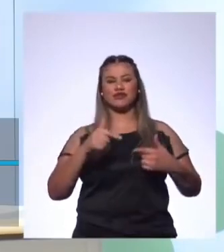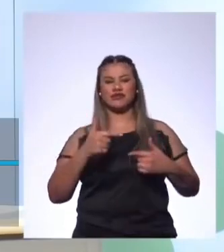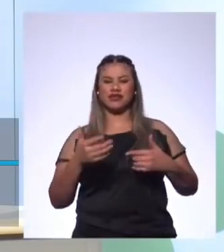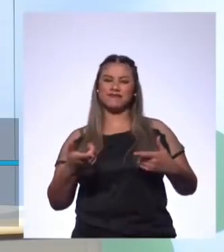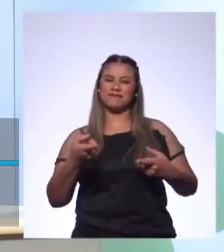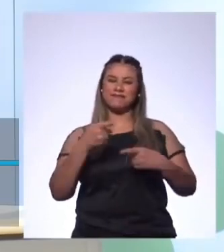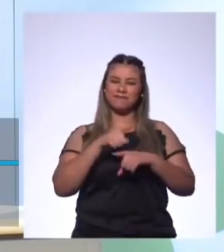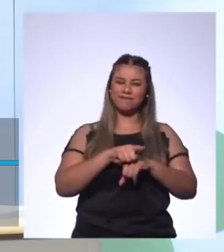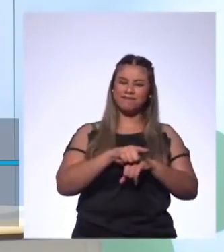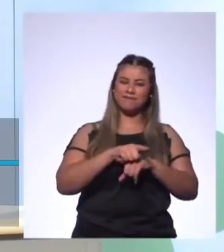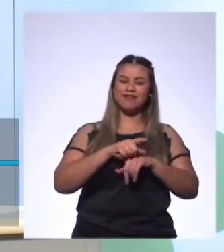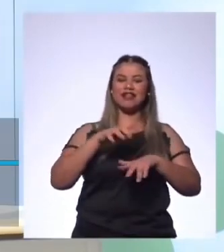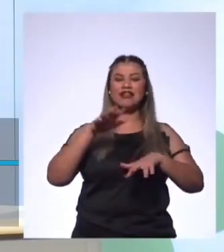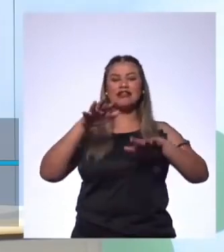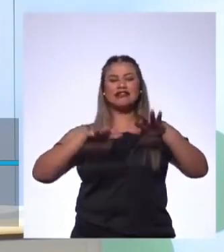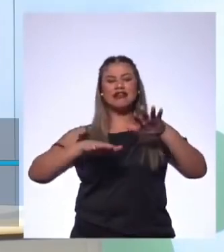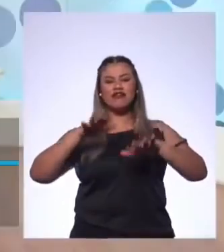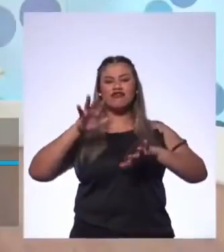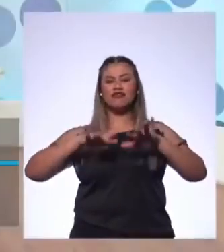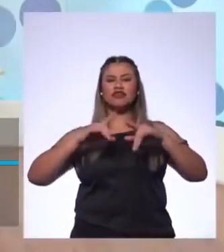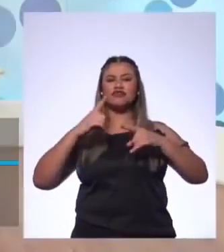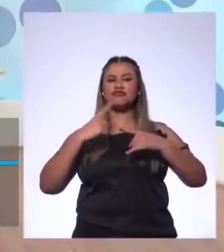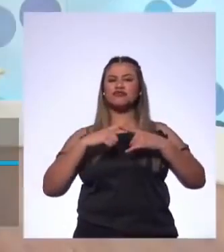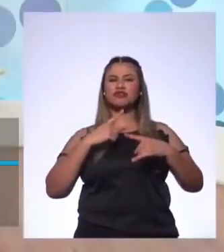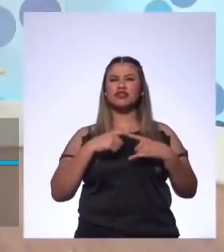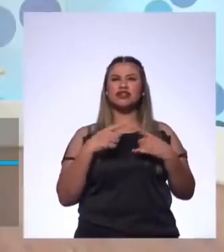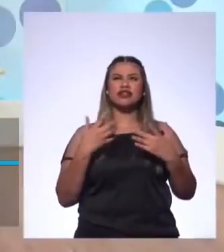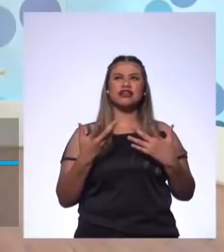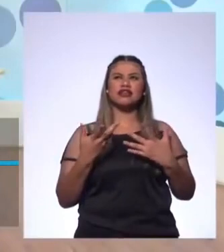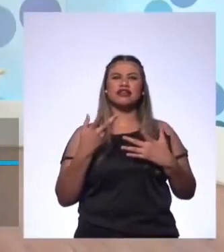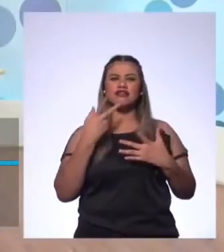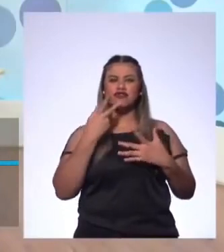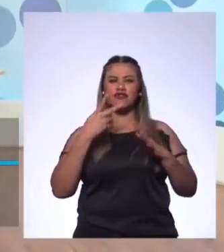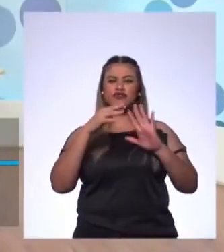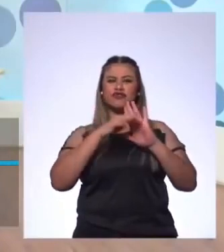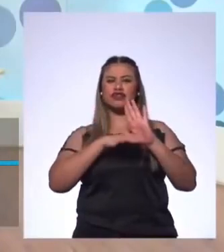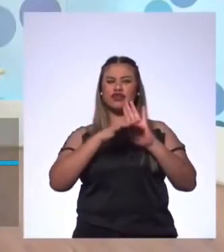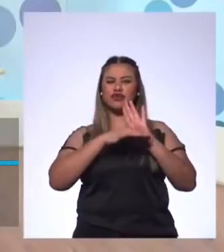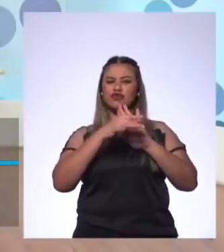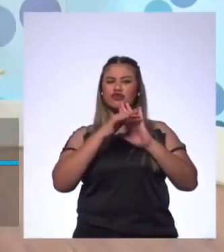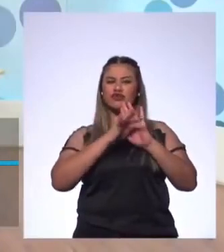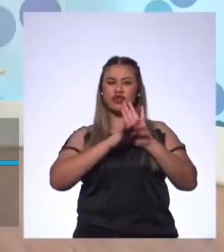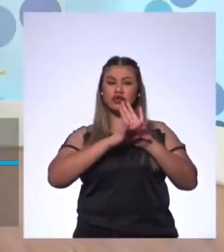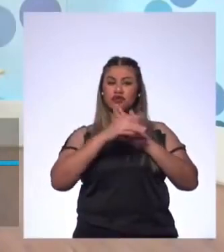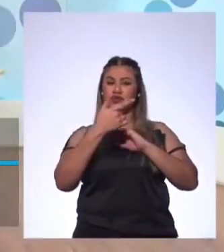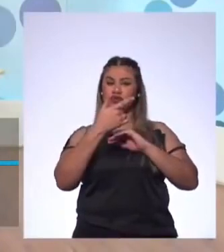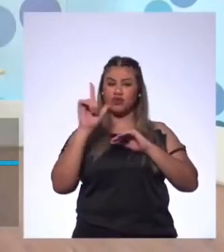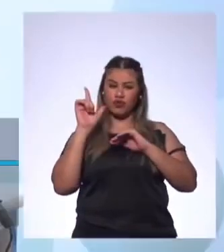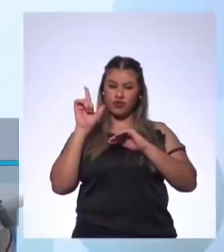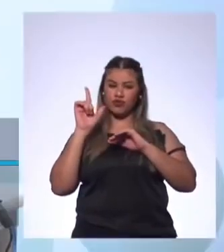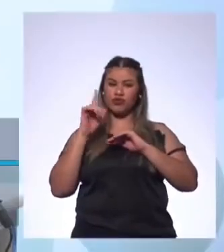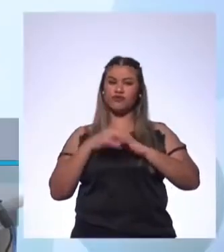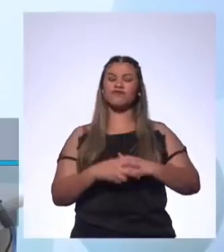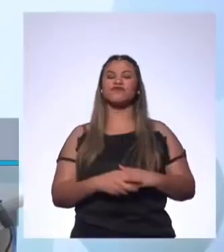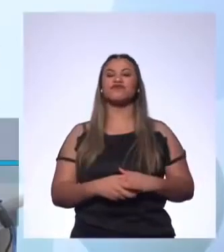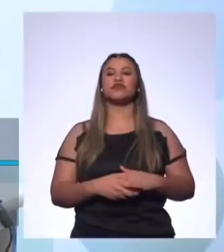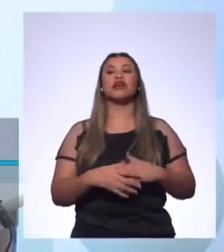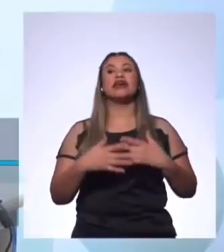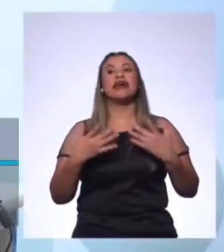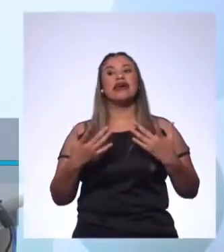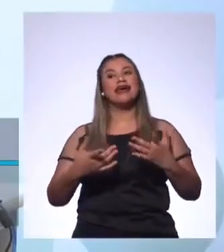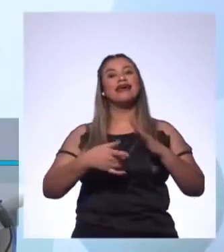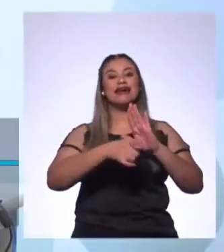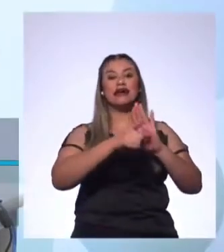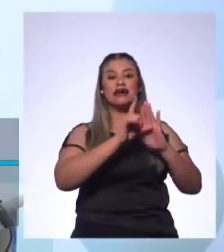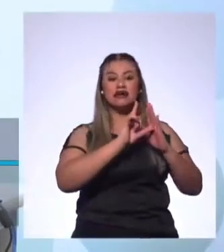pouquinho. Talvez porque a gente tenha colocado aquele texto antes. Antes, só para... Na verdade, a gente contextualizou,